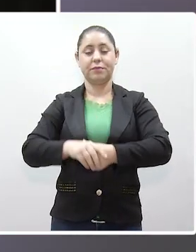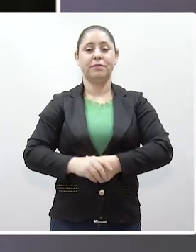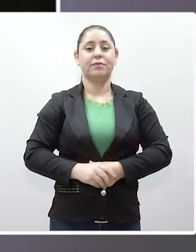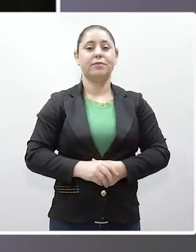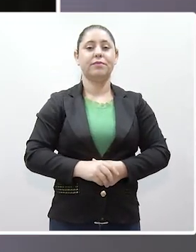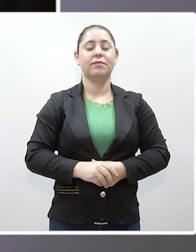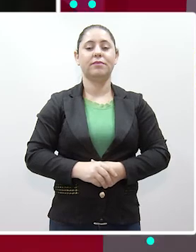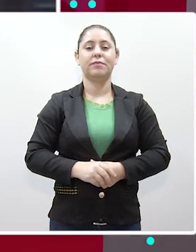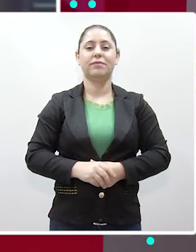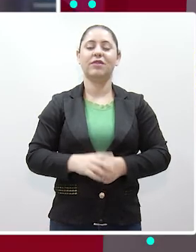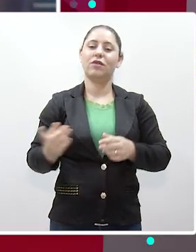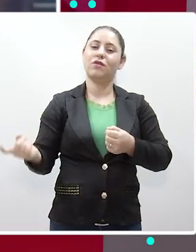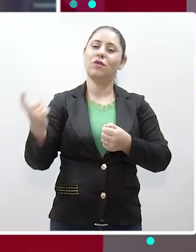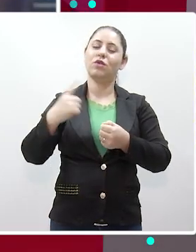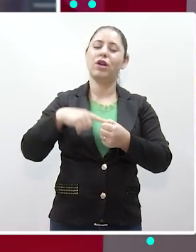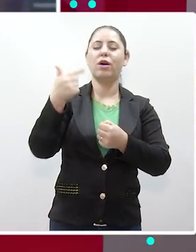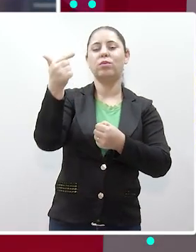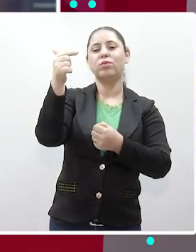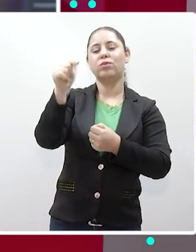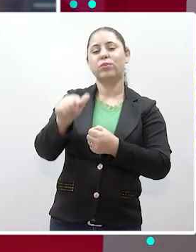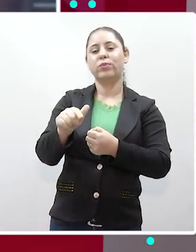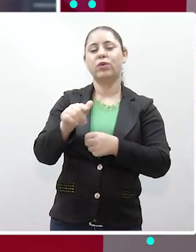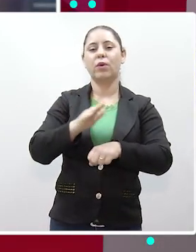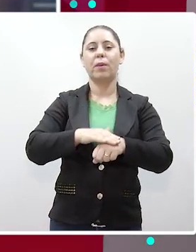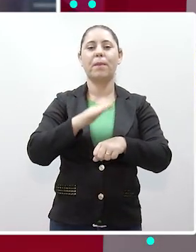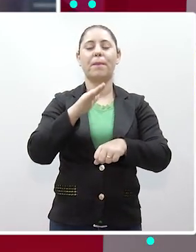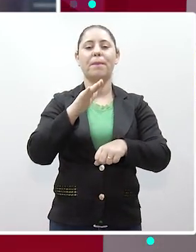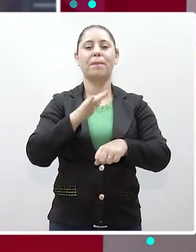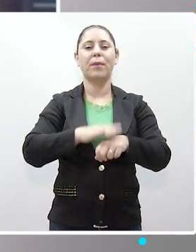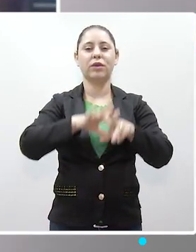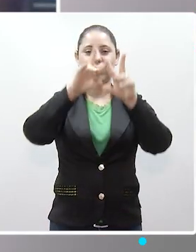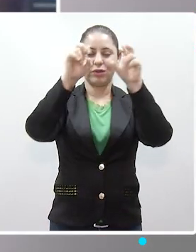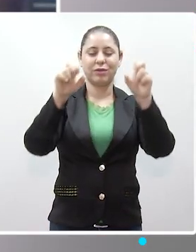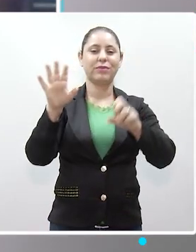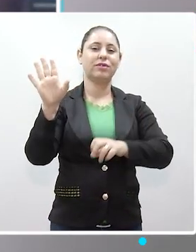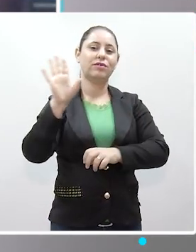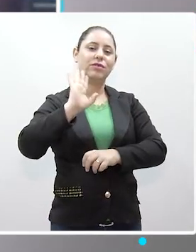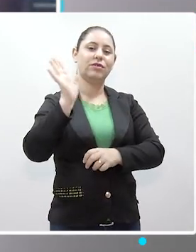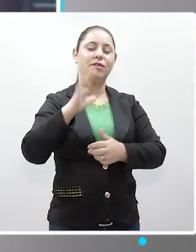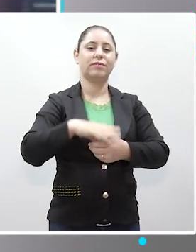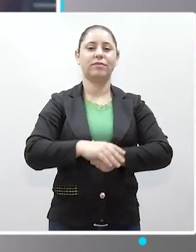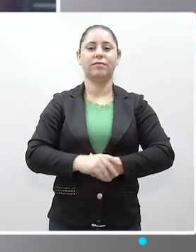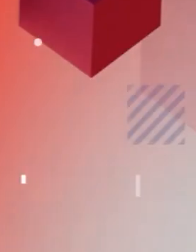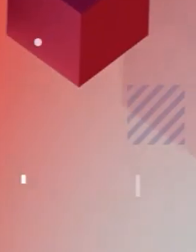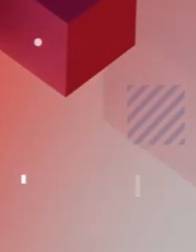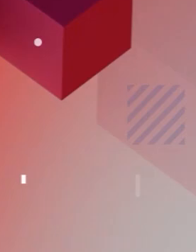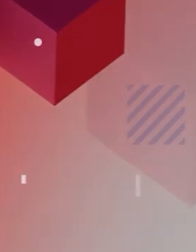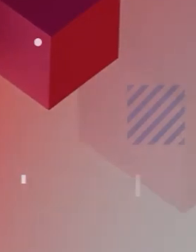Legislativa de MS. Voltamos numa próxima edição com mais um tema. Tchau!